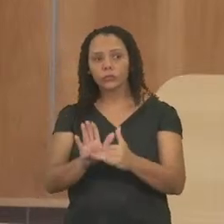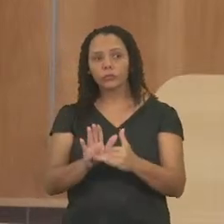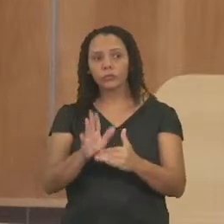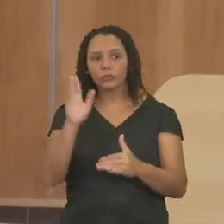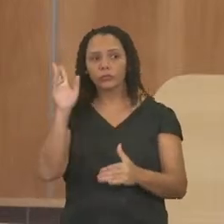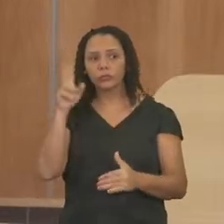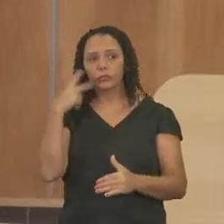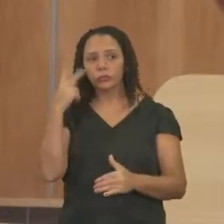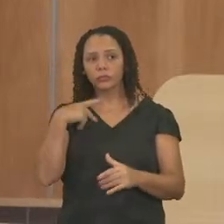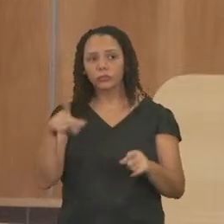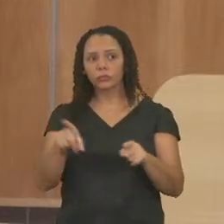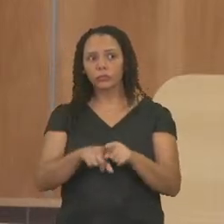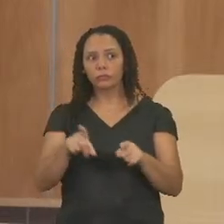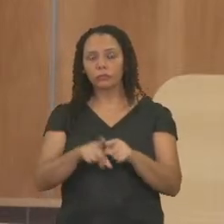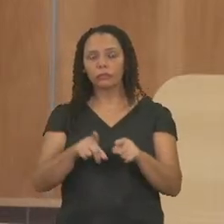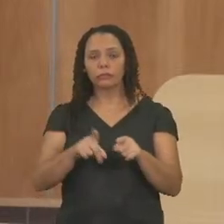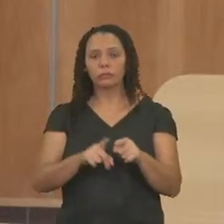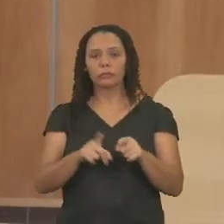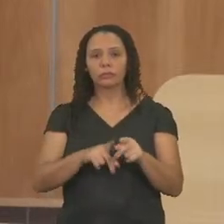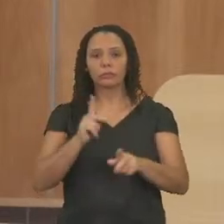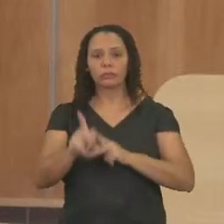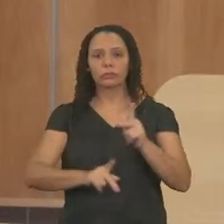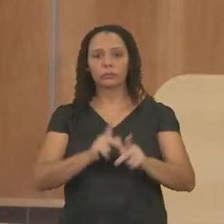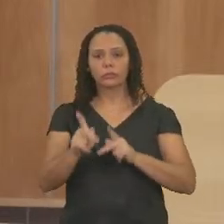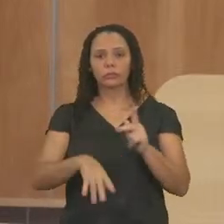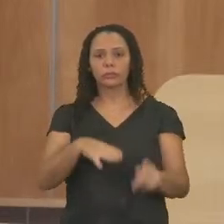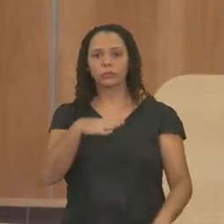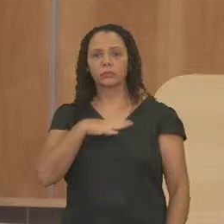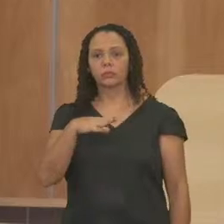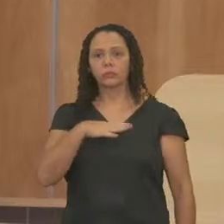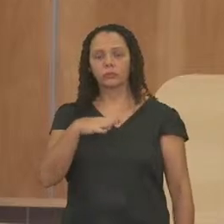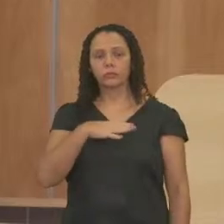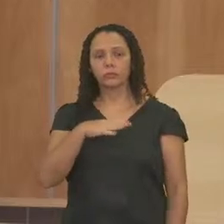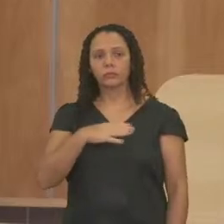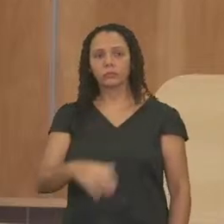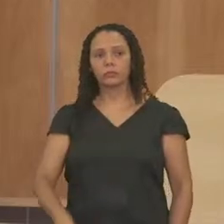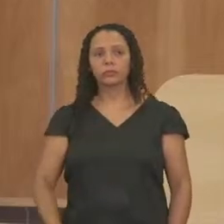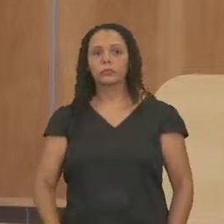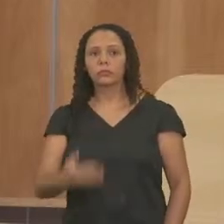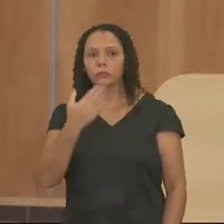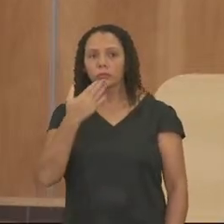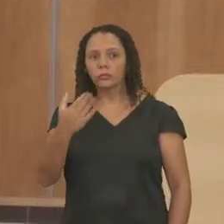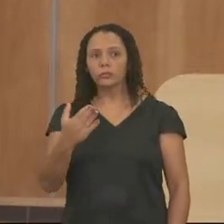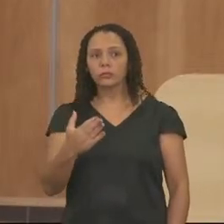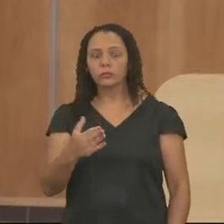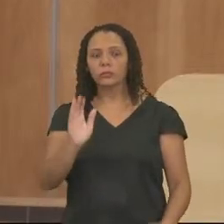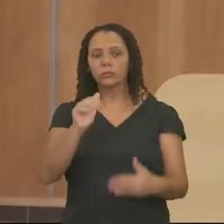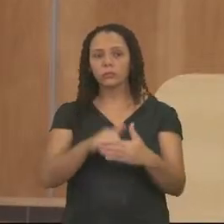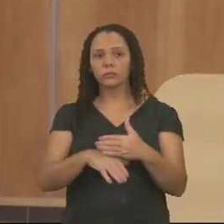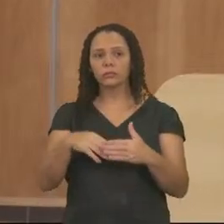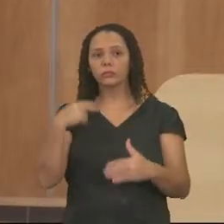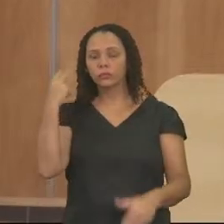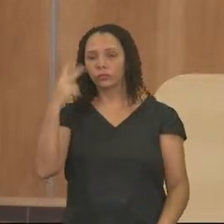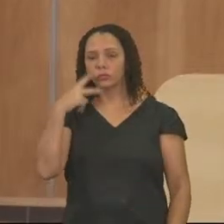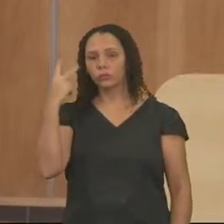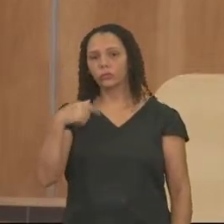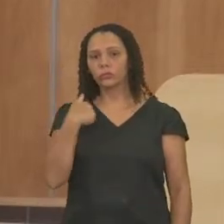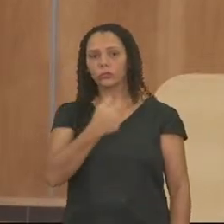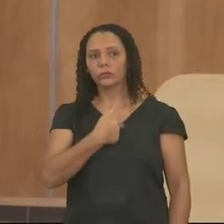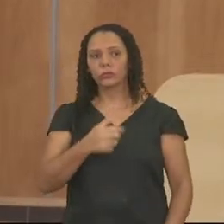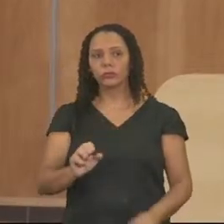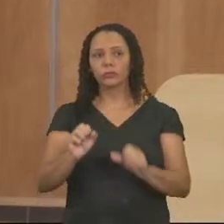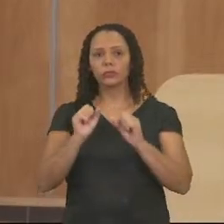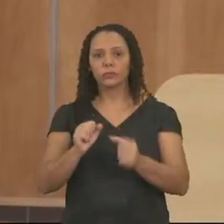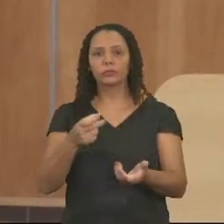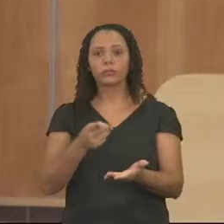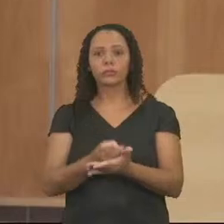a comunidade de toda a nossa cidade de Jacareí. Pensando nisso, eu peço o voto dos nobres vereadores para que a gente possa continuar